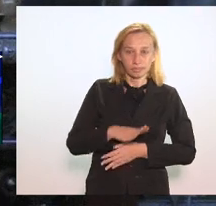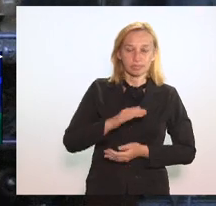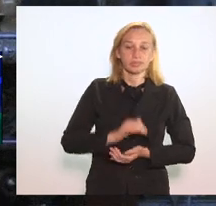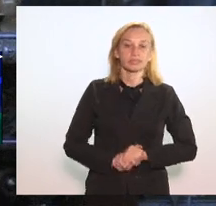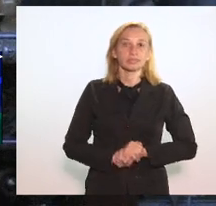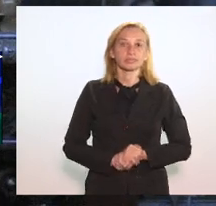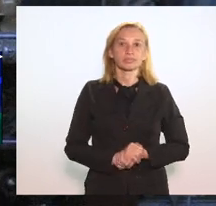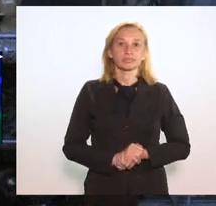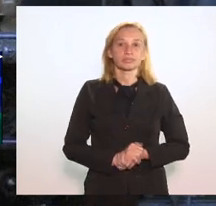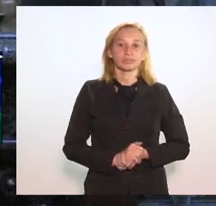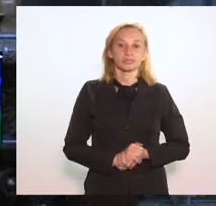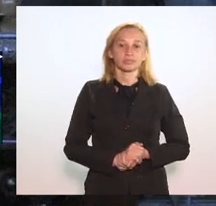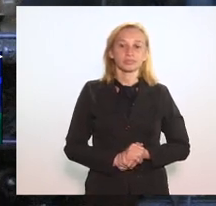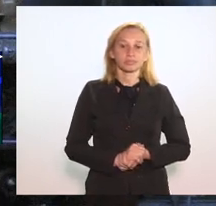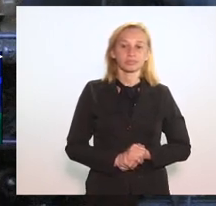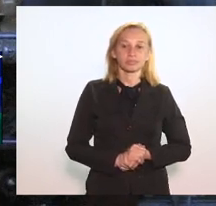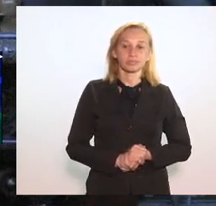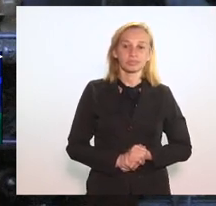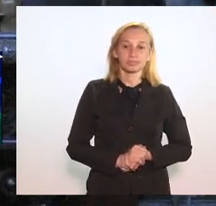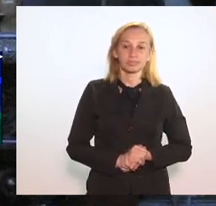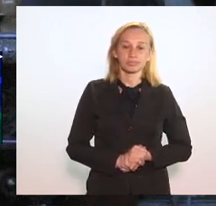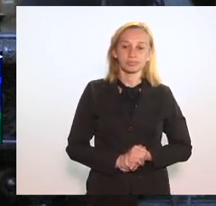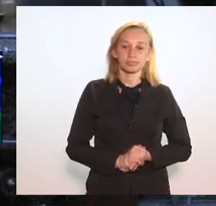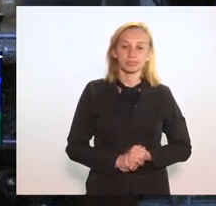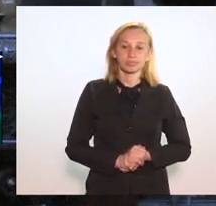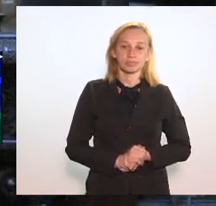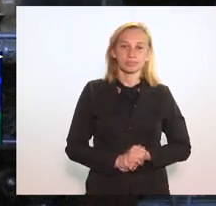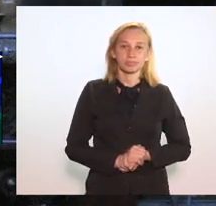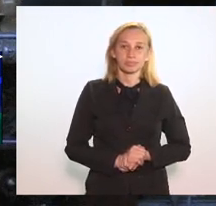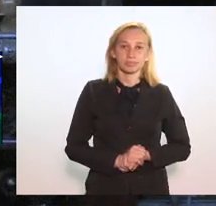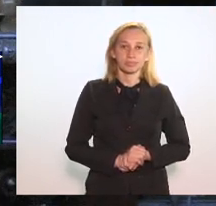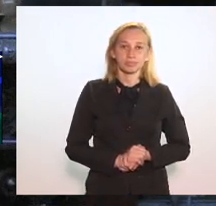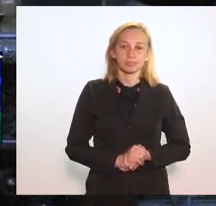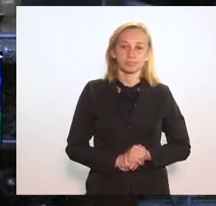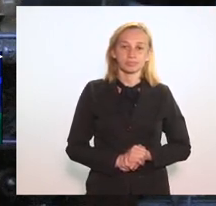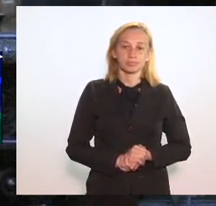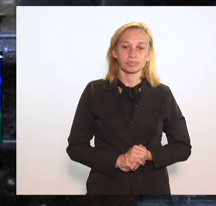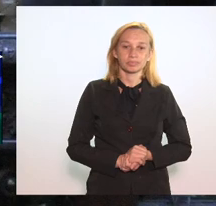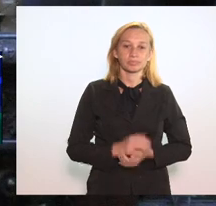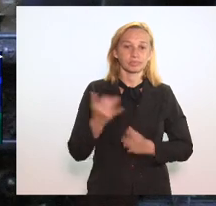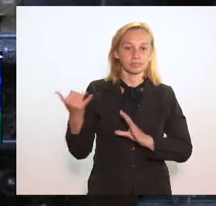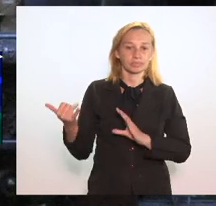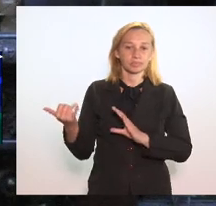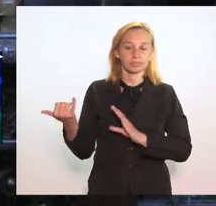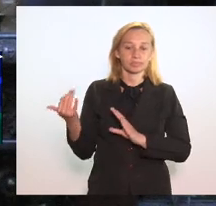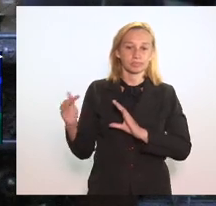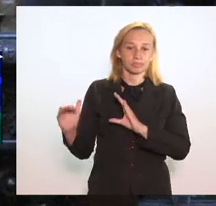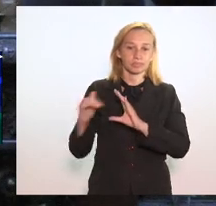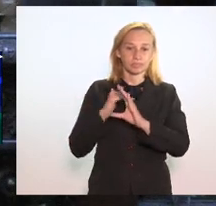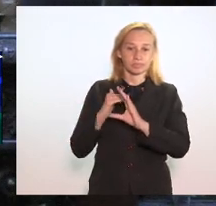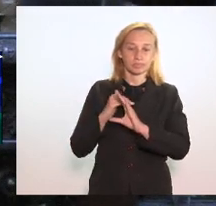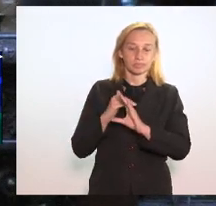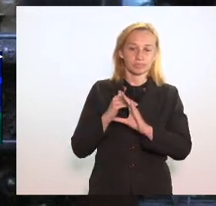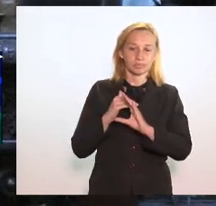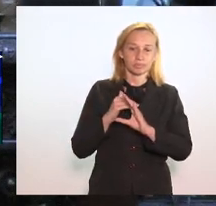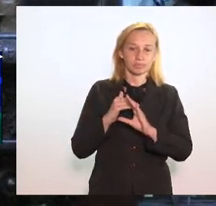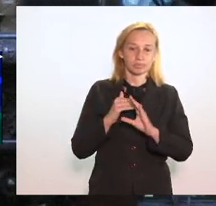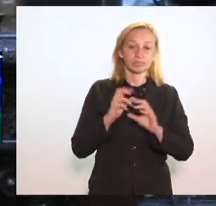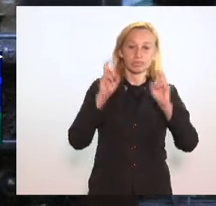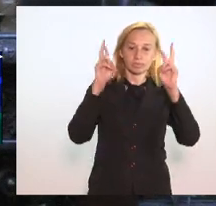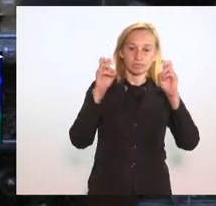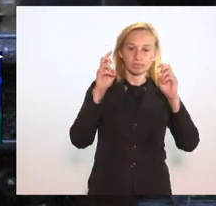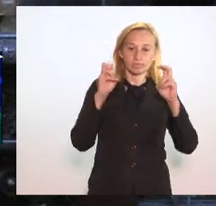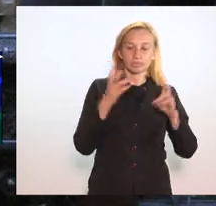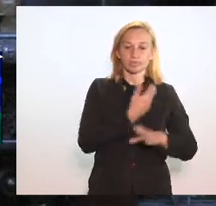e é como nós recebemos ontem a matéria do governo eu botei na